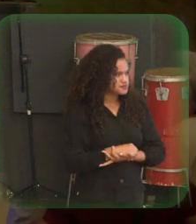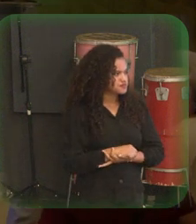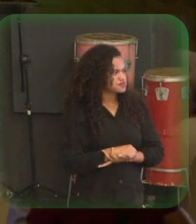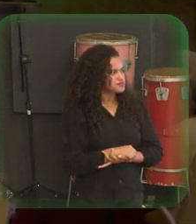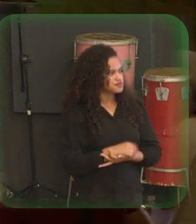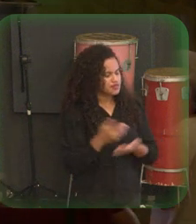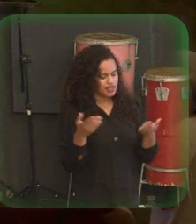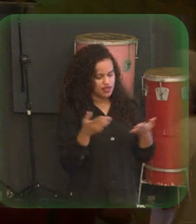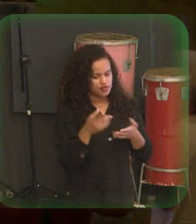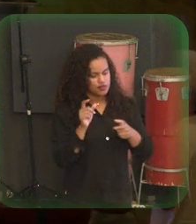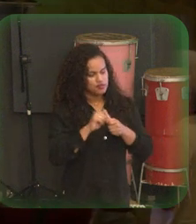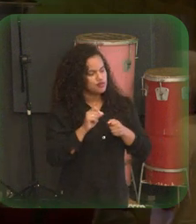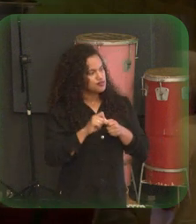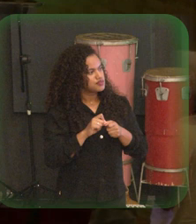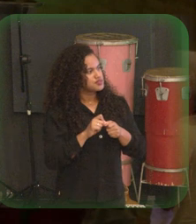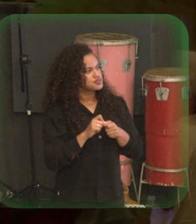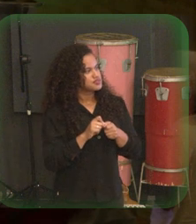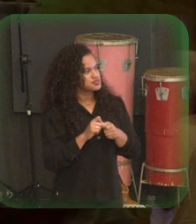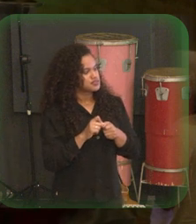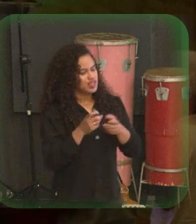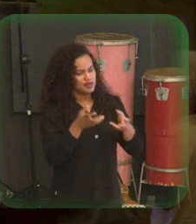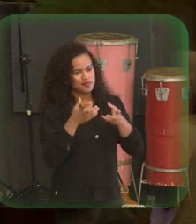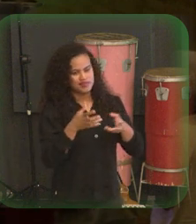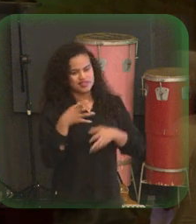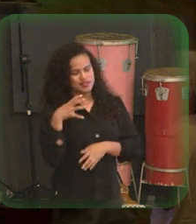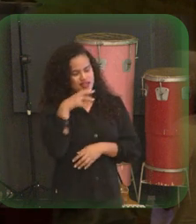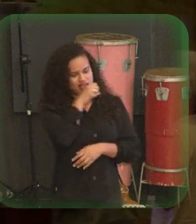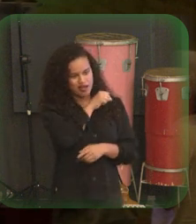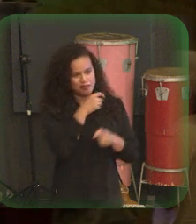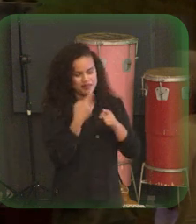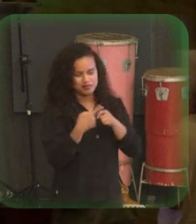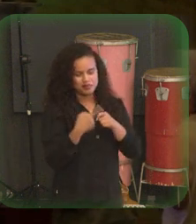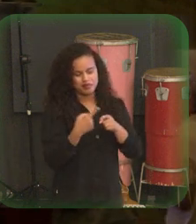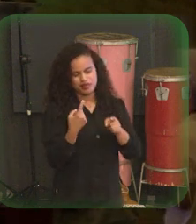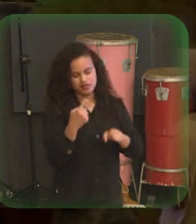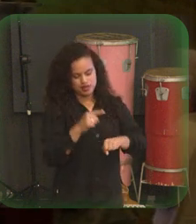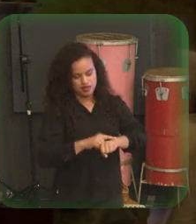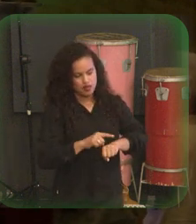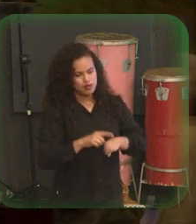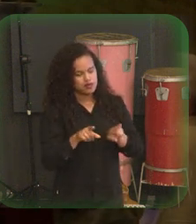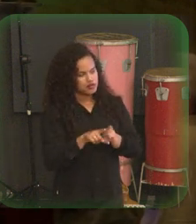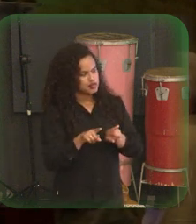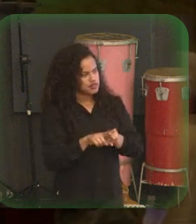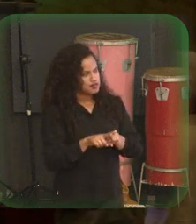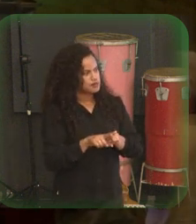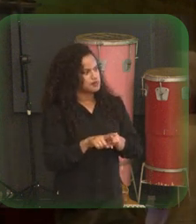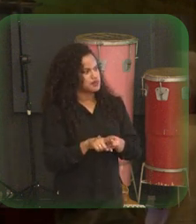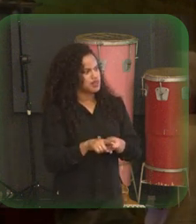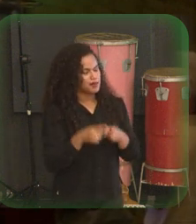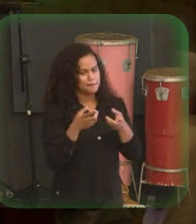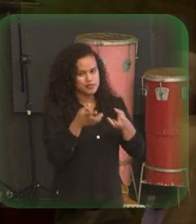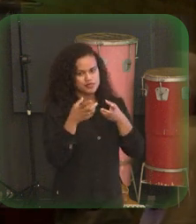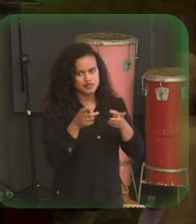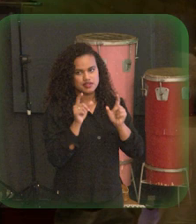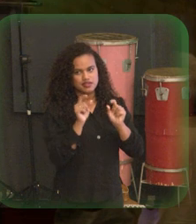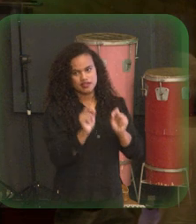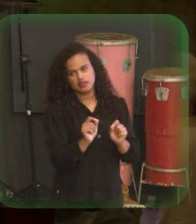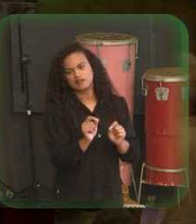Eu vou fazer algo aqui, eu quero ser breve, até por conta do adiantar da hora, mas eu queria,